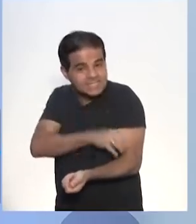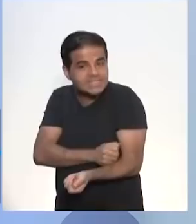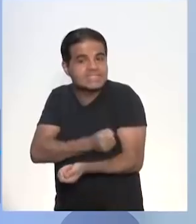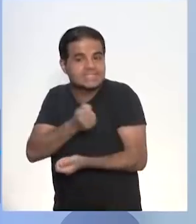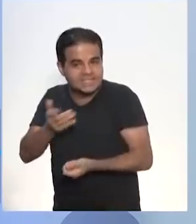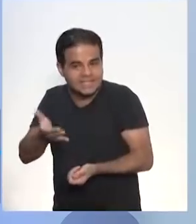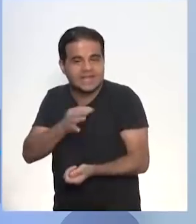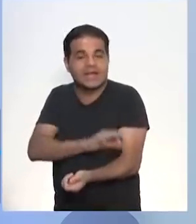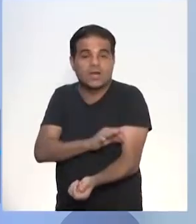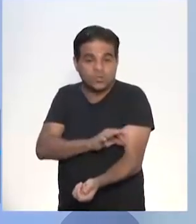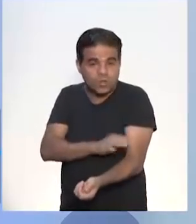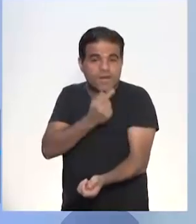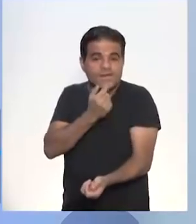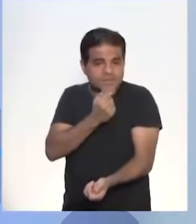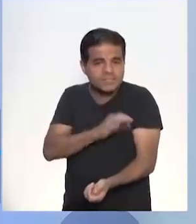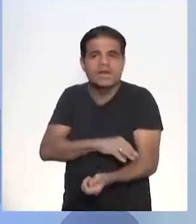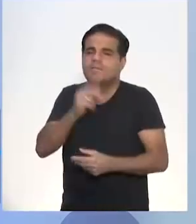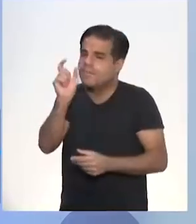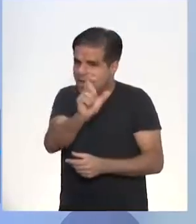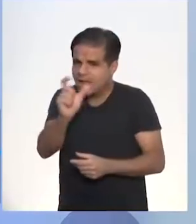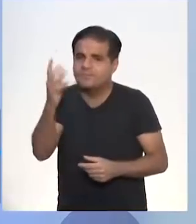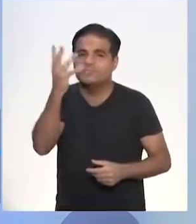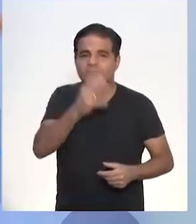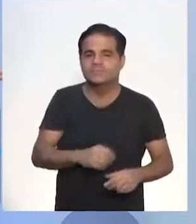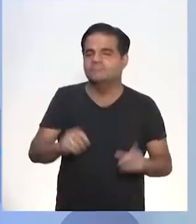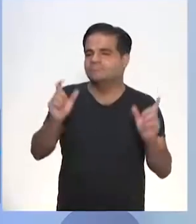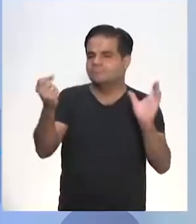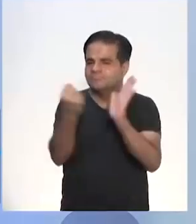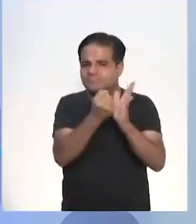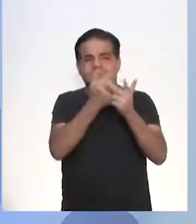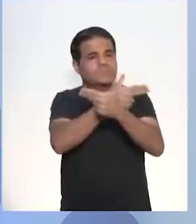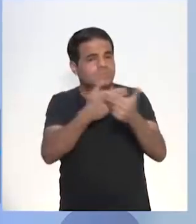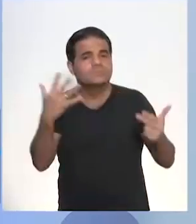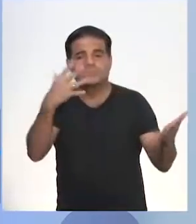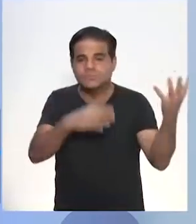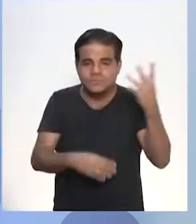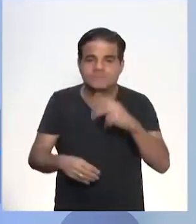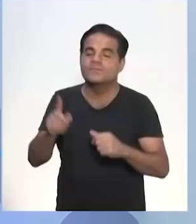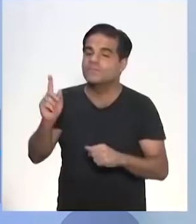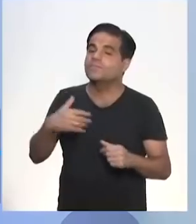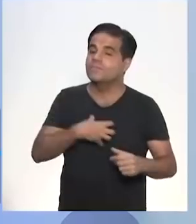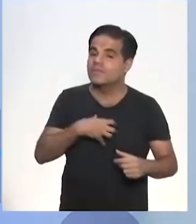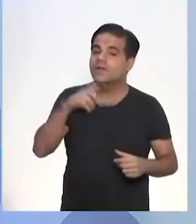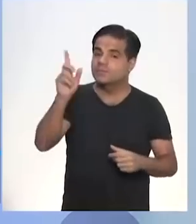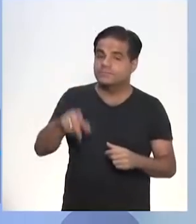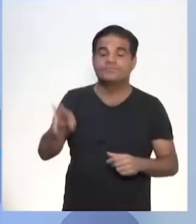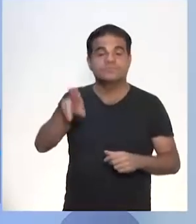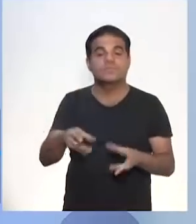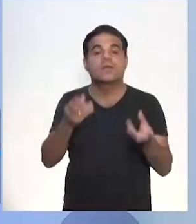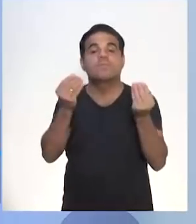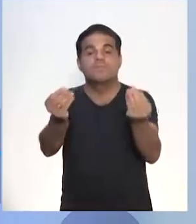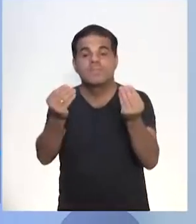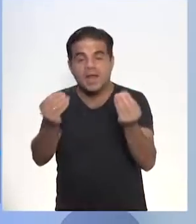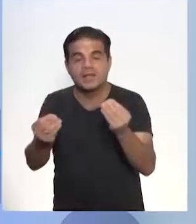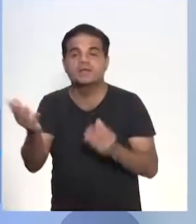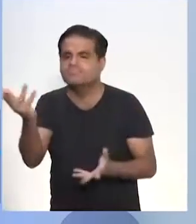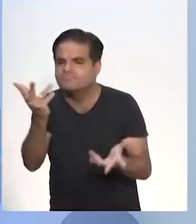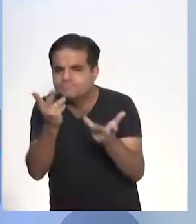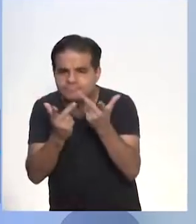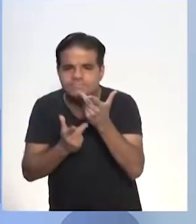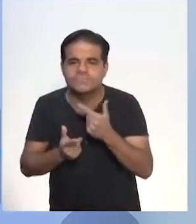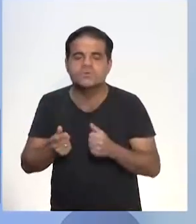do Exato. doe sangue, que vocês falaram lá umas palavras bonitas, cada slogan maravilhoso? Então, é nesse sentido. Então, serve para